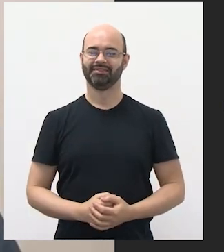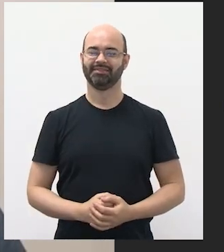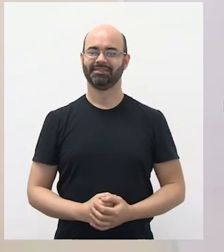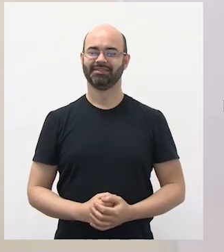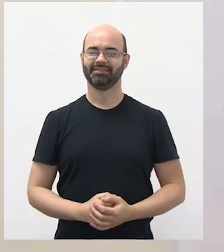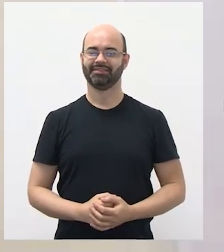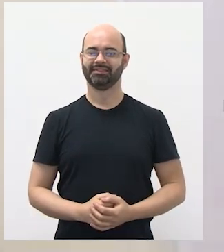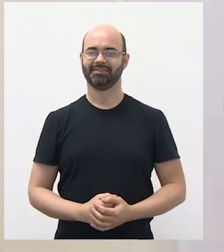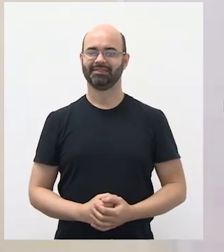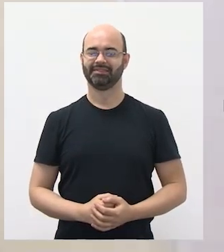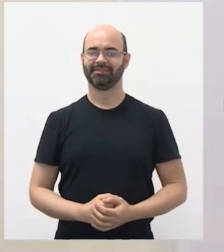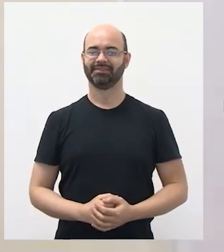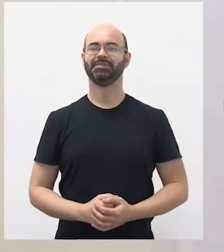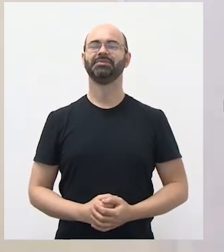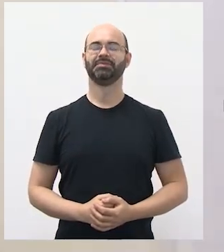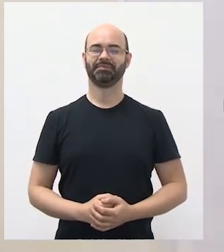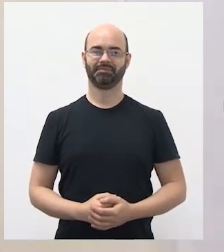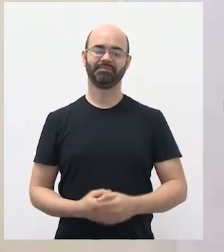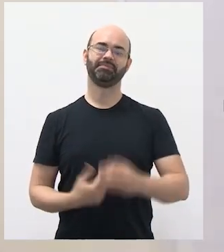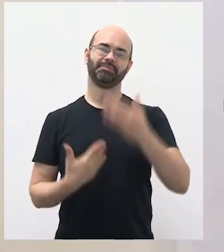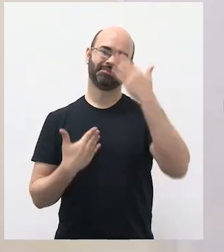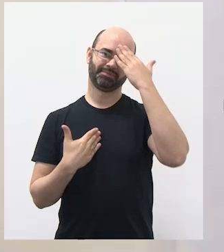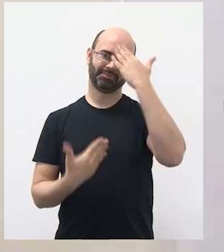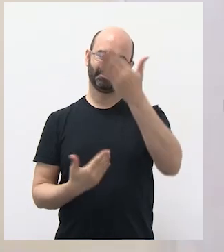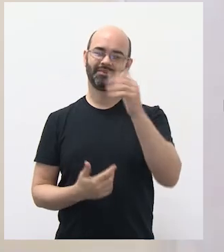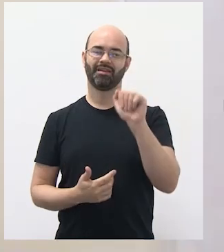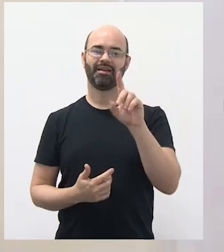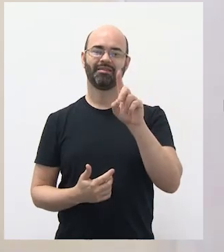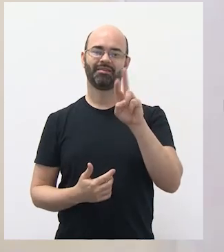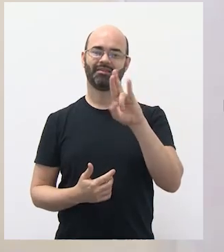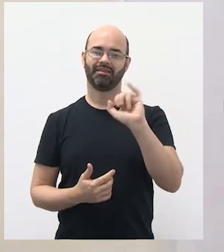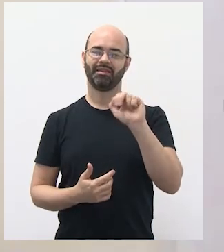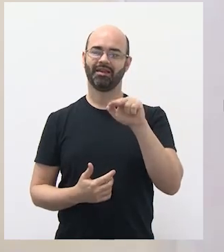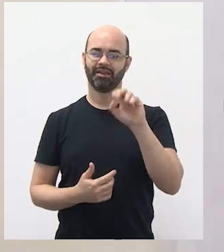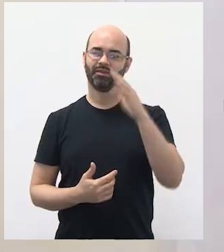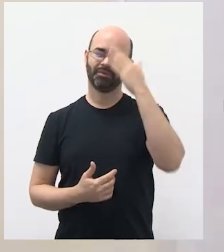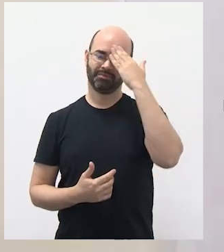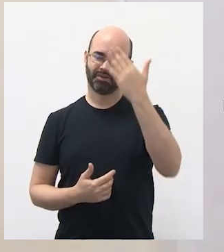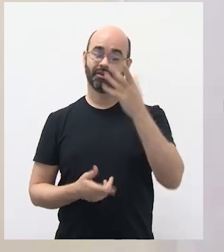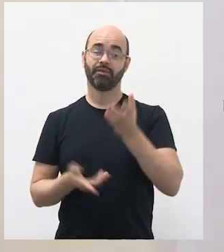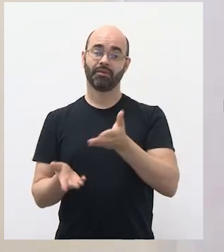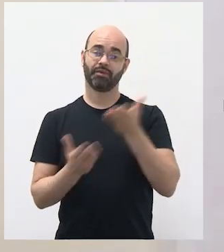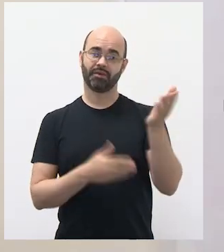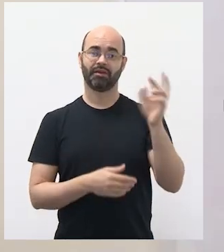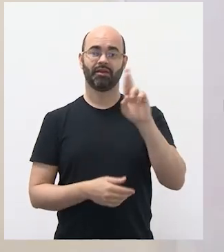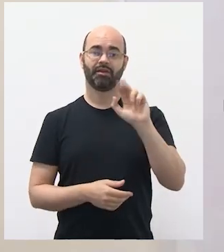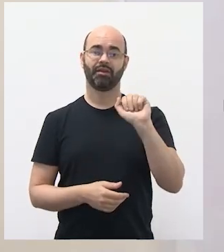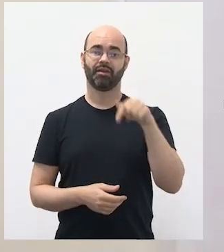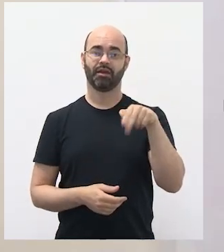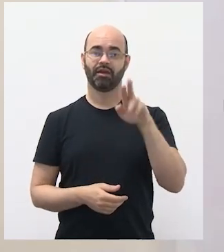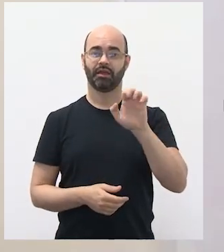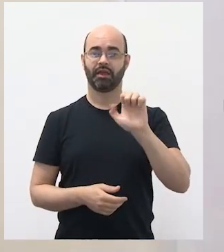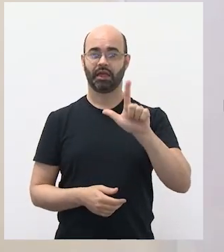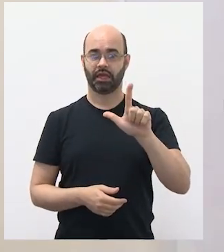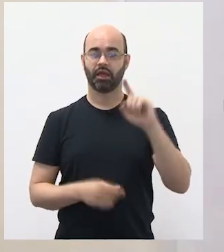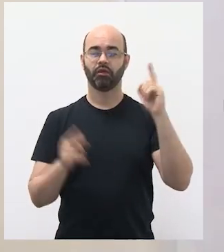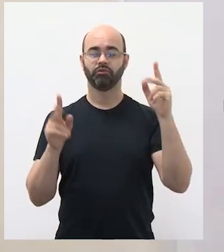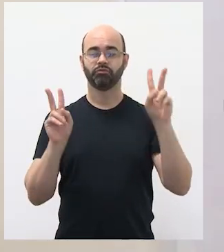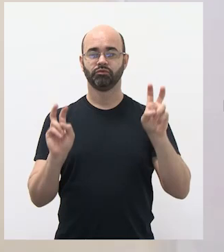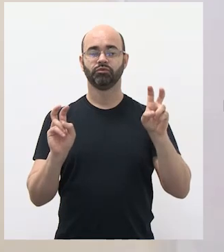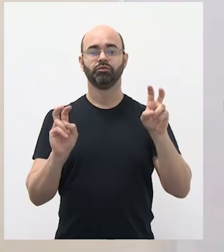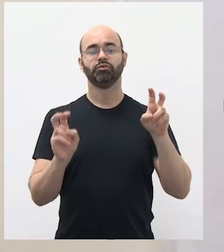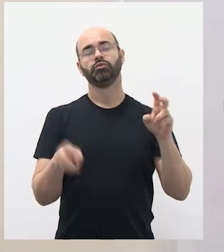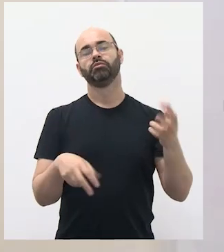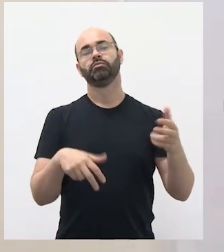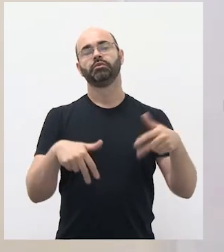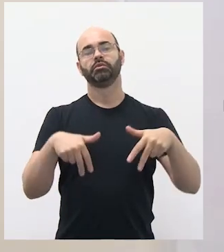Eu passo a palavra, então. Obrigado, Adriano, a Raquel, que vai trazer as questões étnico-raciais,